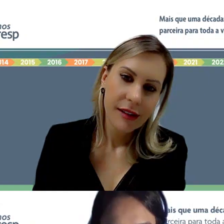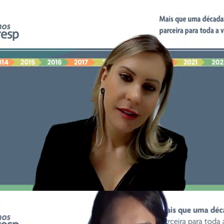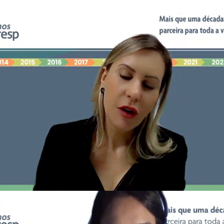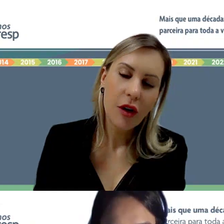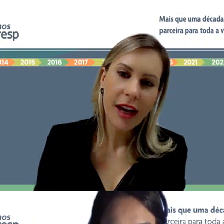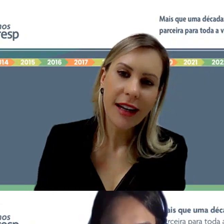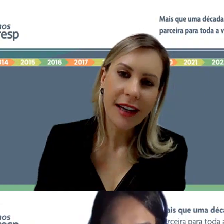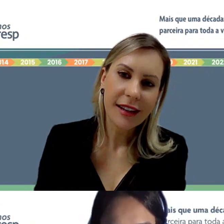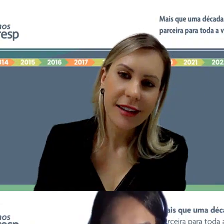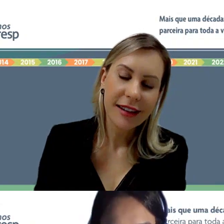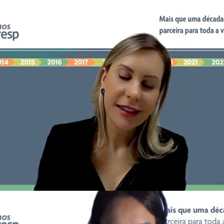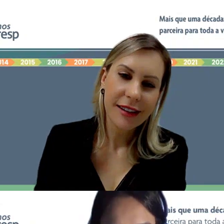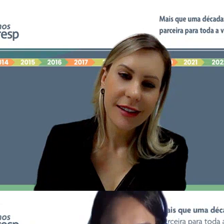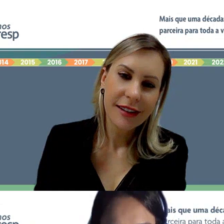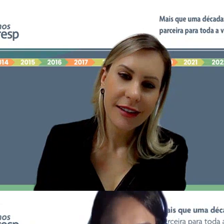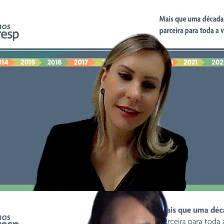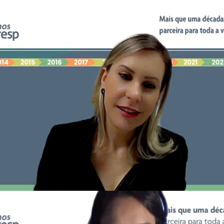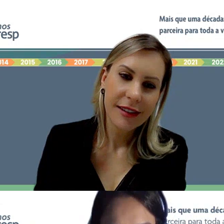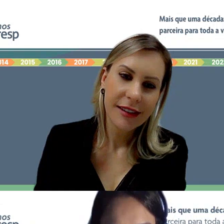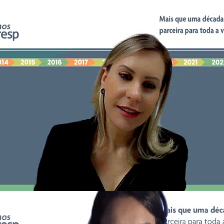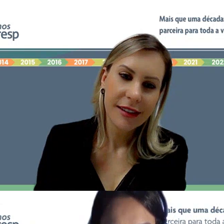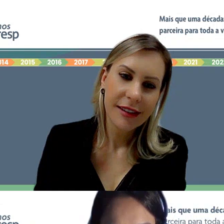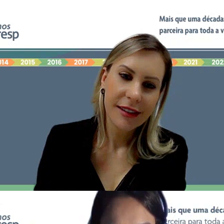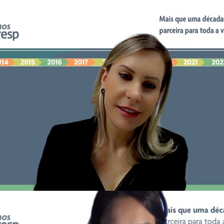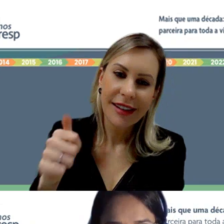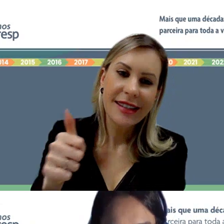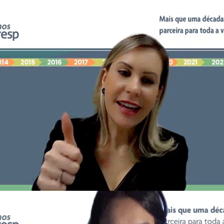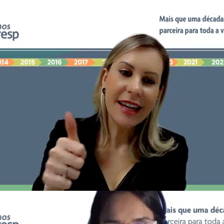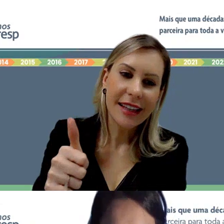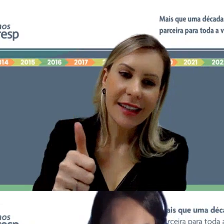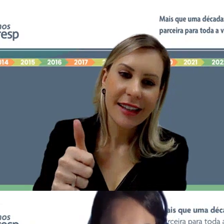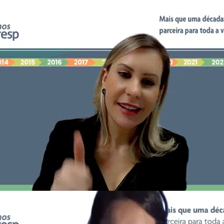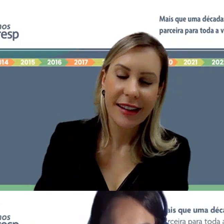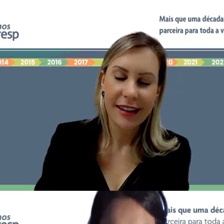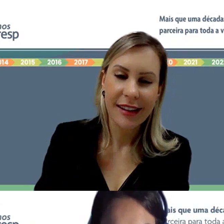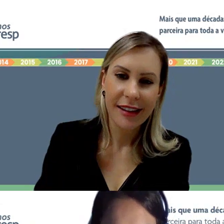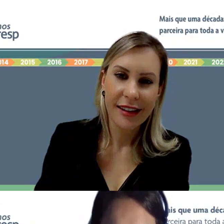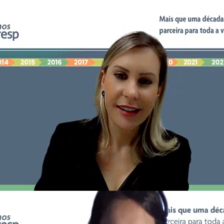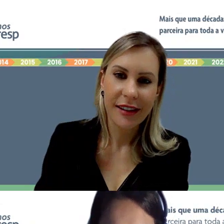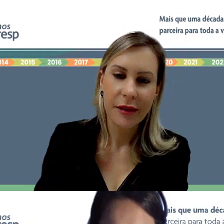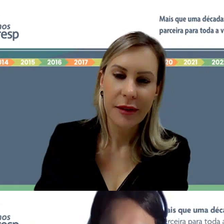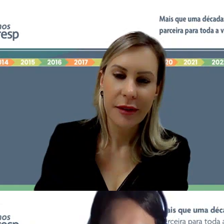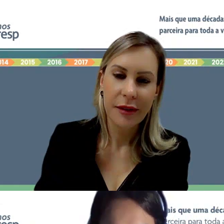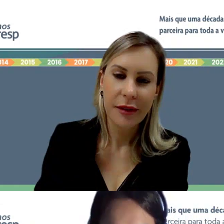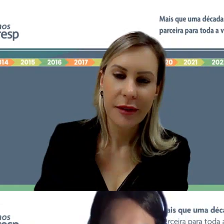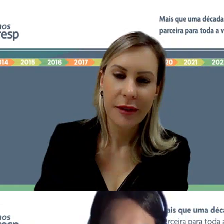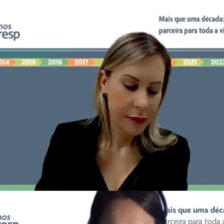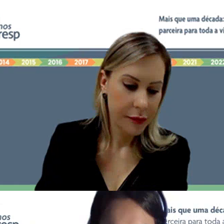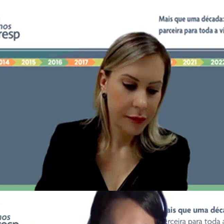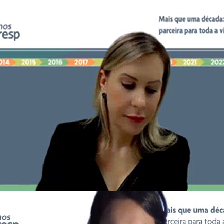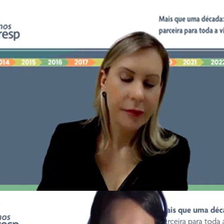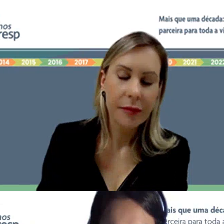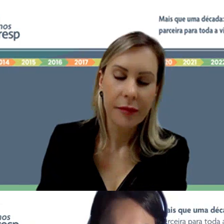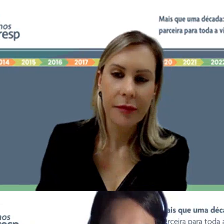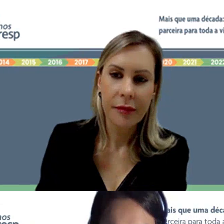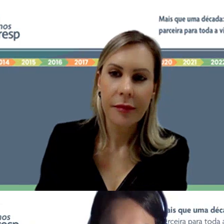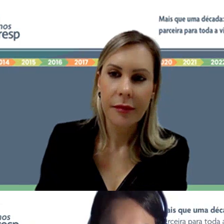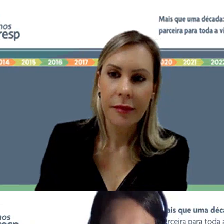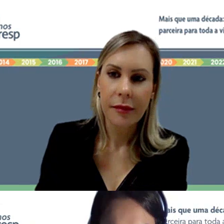Oi, Oi, Agora, Kellen. estão me ouvindo agora? Sim. Tá. São duas